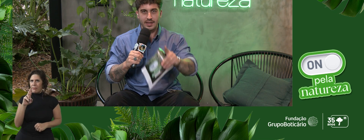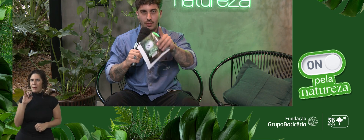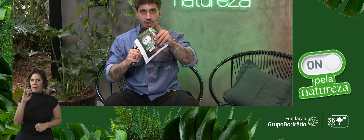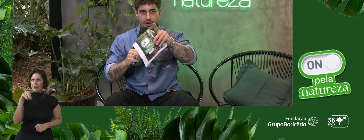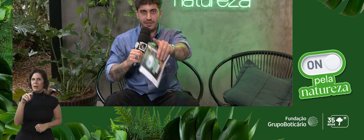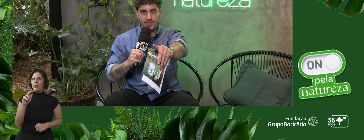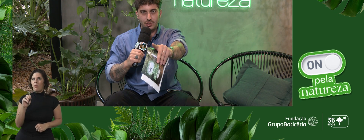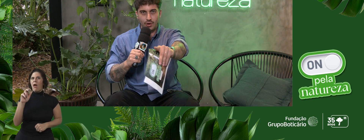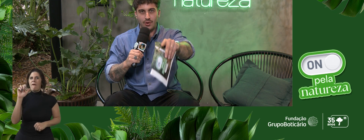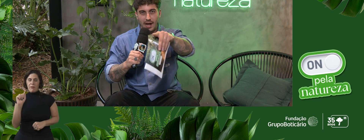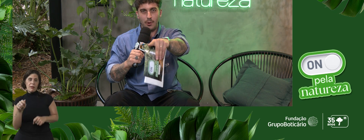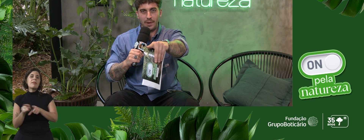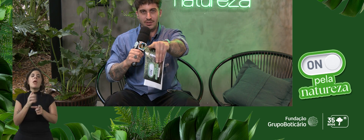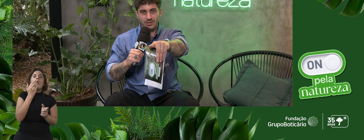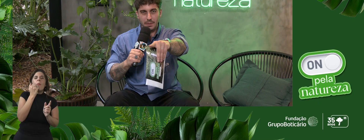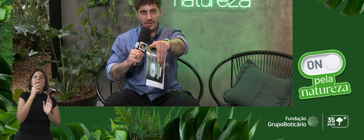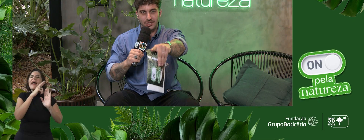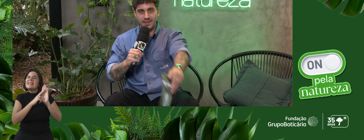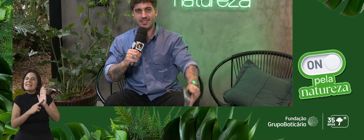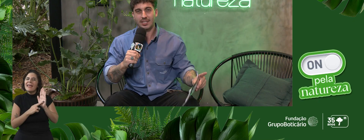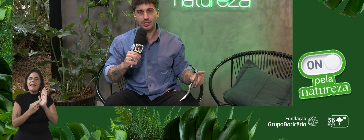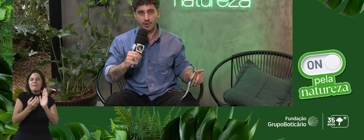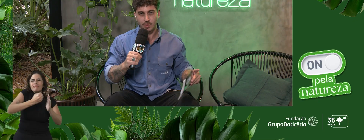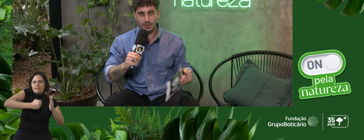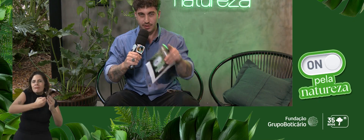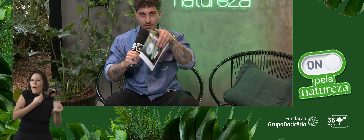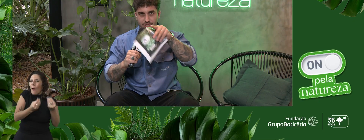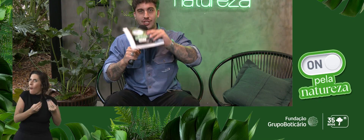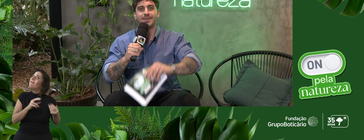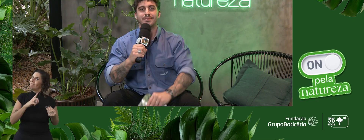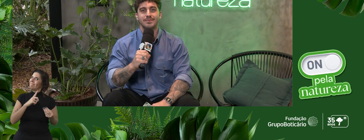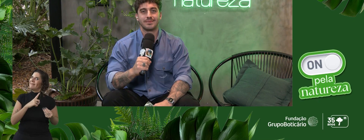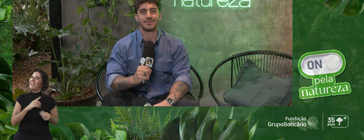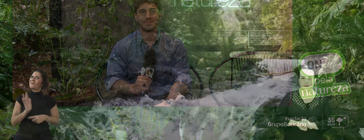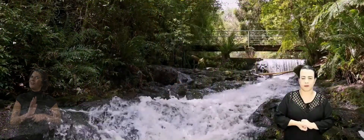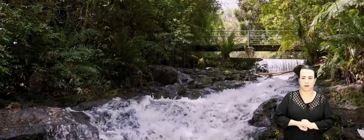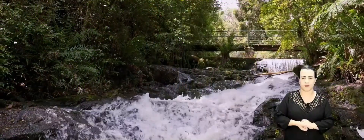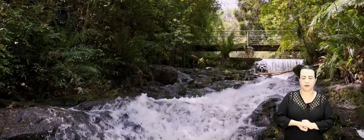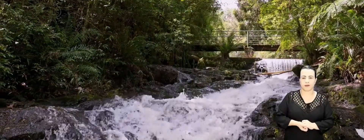acompanhar. Então, fique de olho, acompanhe os vídeos imperdíveis e a gente volta para o ao vivo já já.